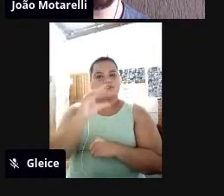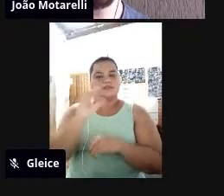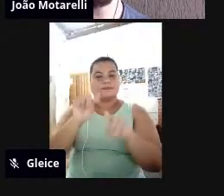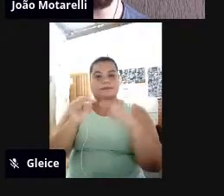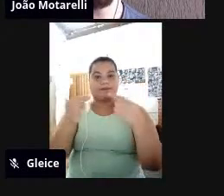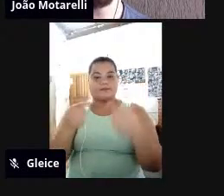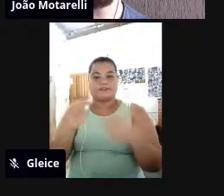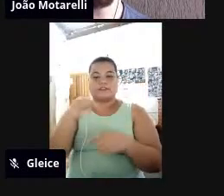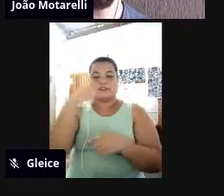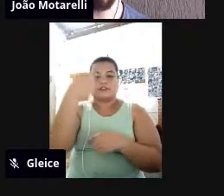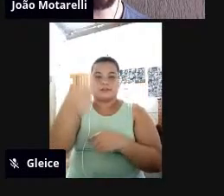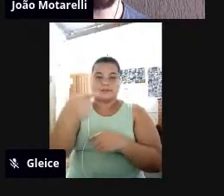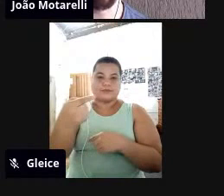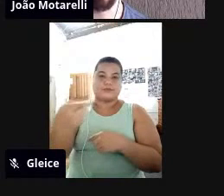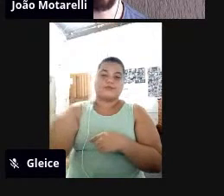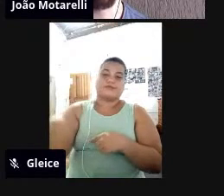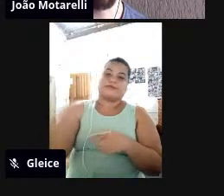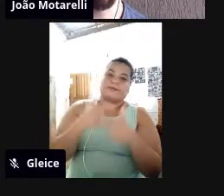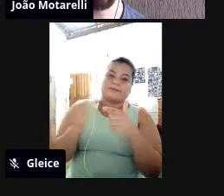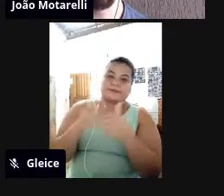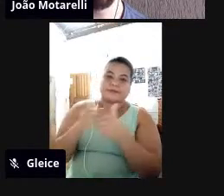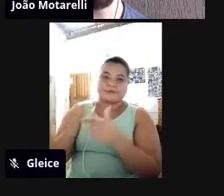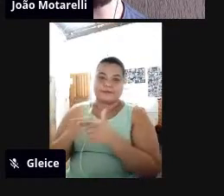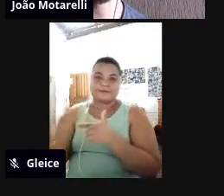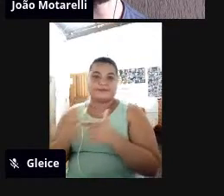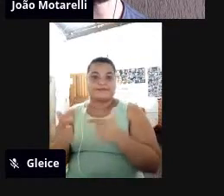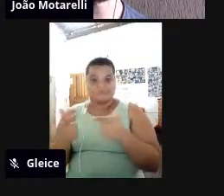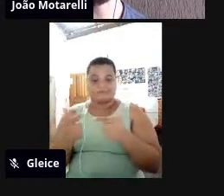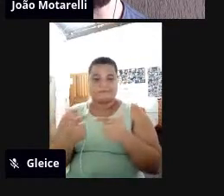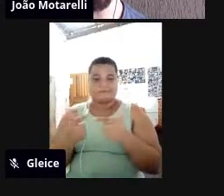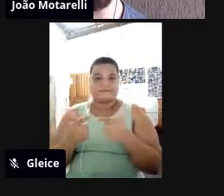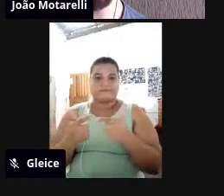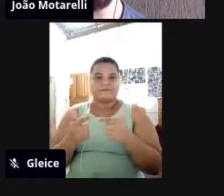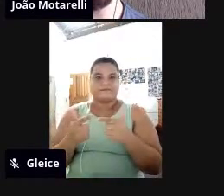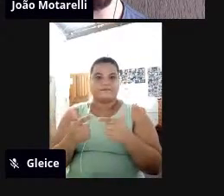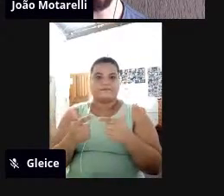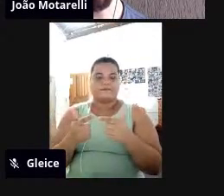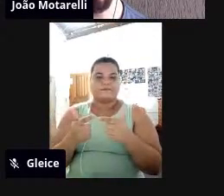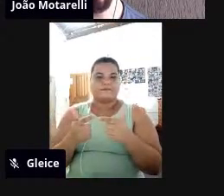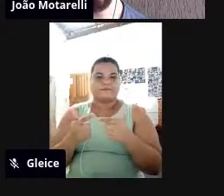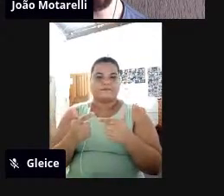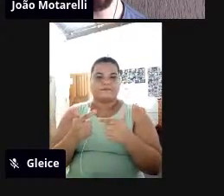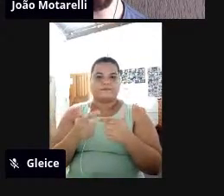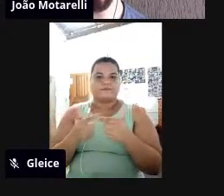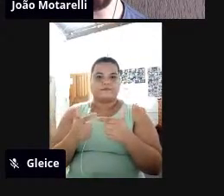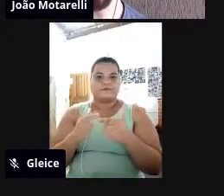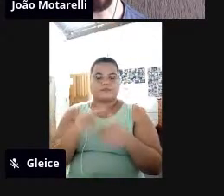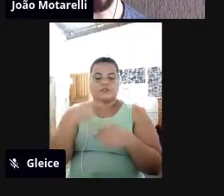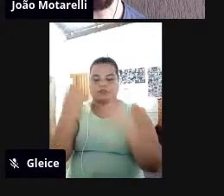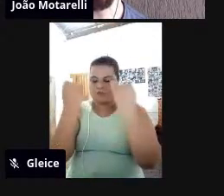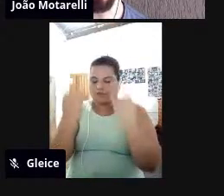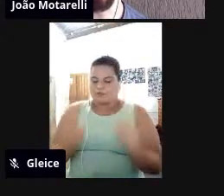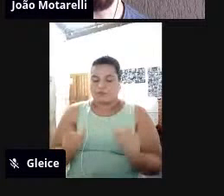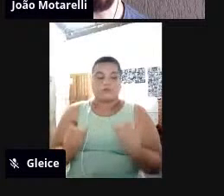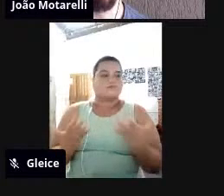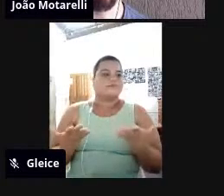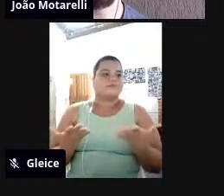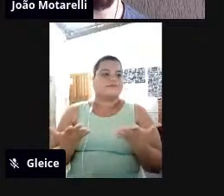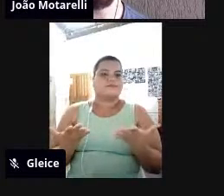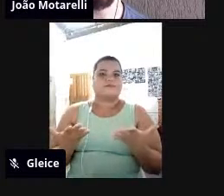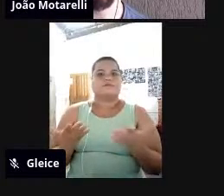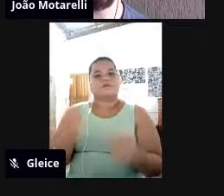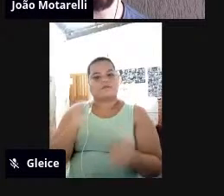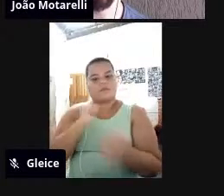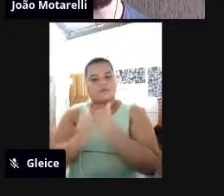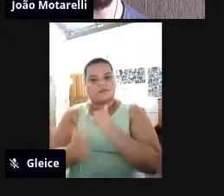apresenta critérios diagnósticos similares ao da anorexia. Então, atletas, né, o Borges chama